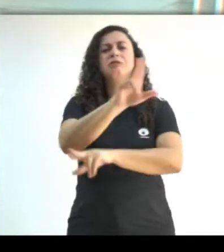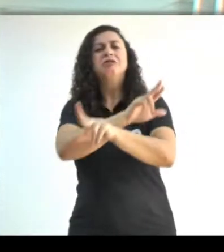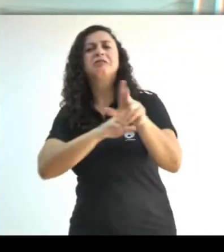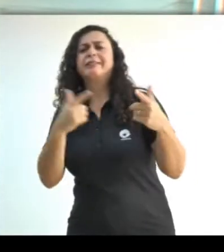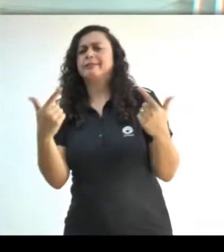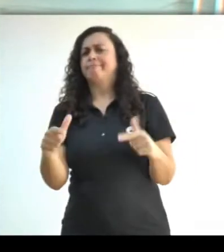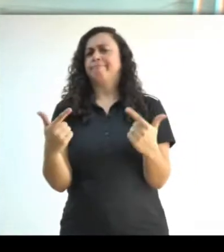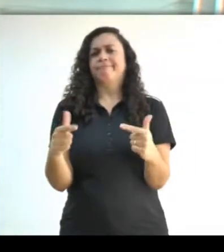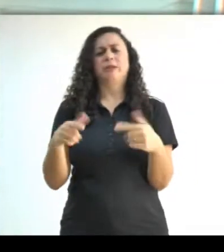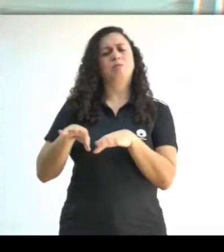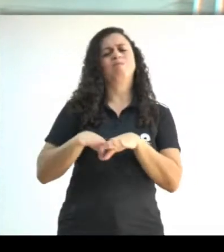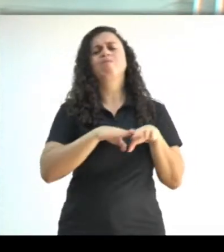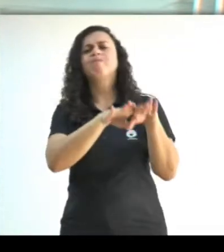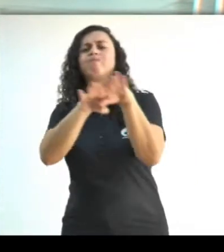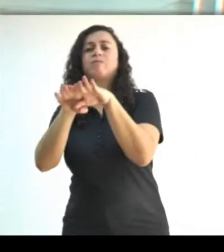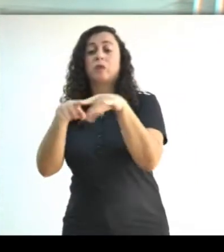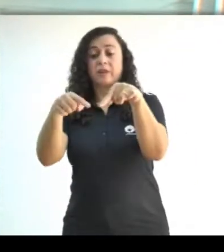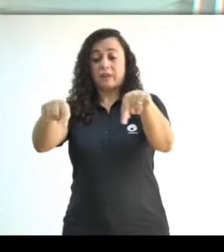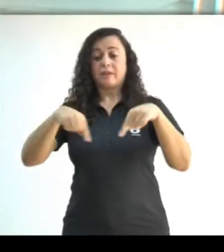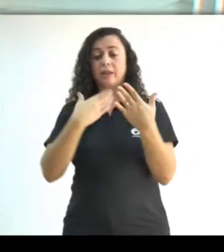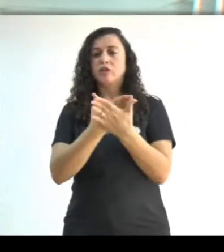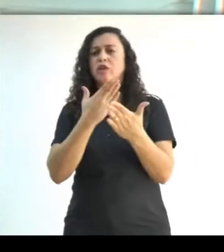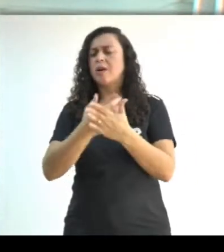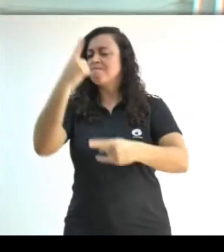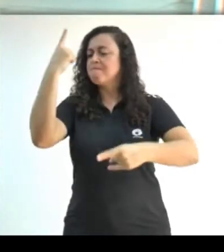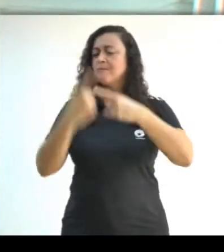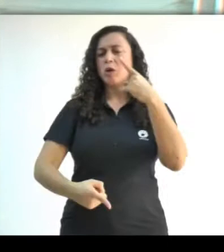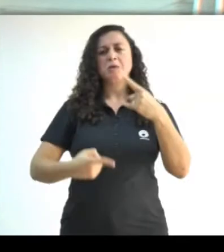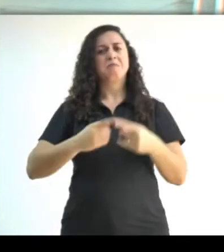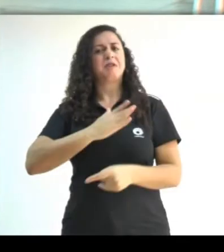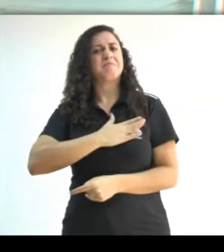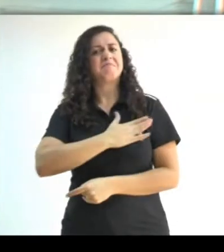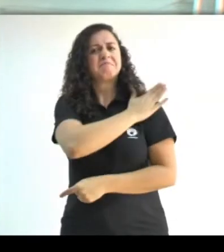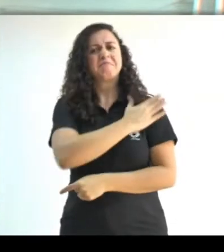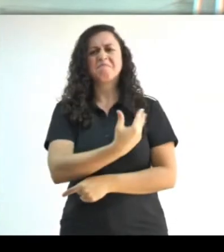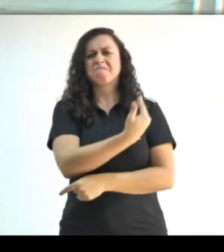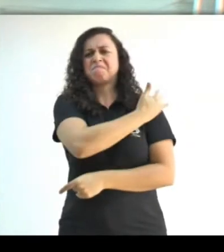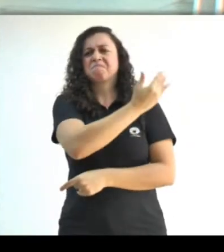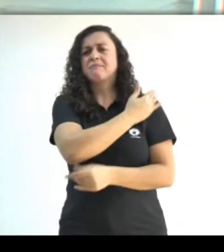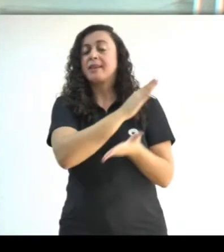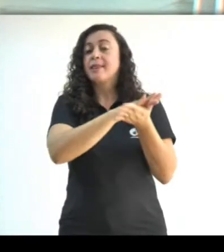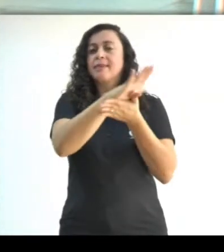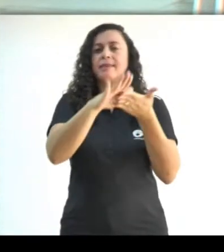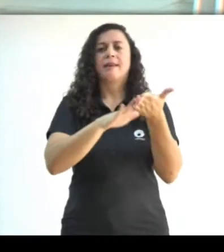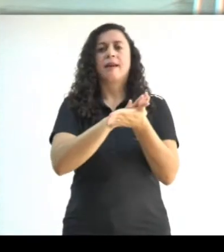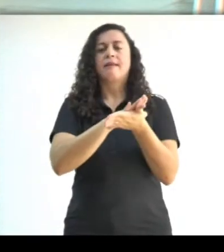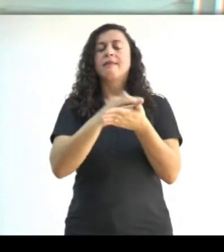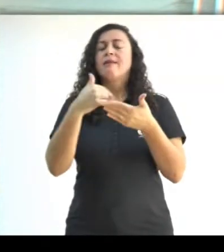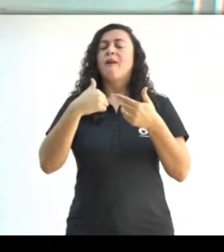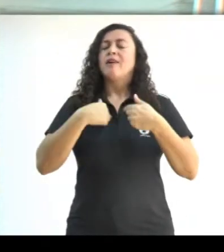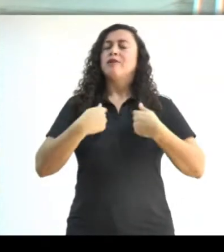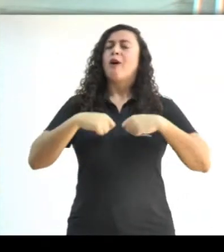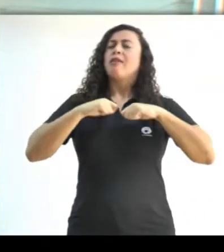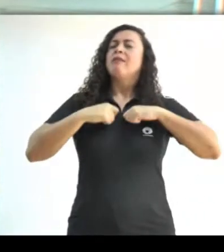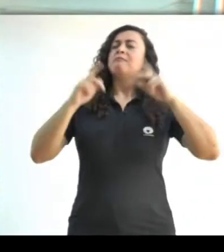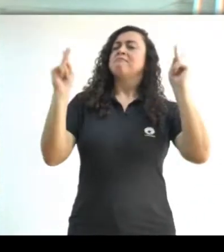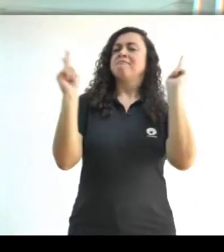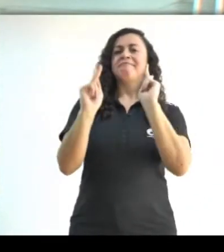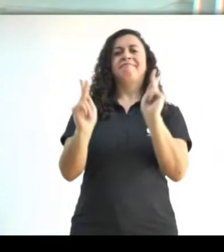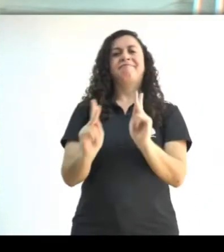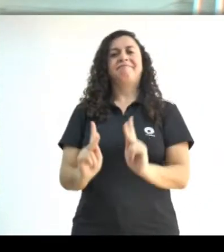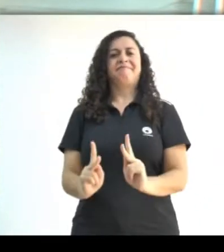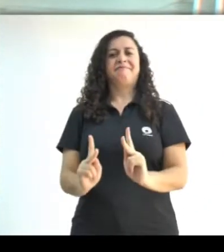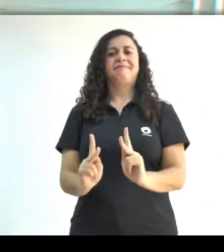nenhuma. Dentro da sala de aula não é permitida diferença nenhuma, nenhum preconceito, então isso traz uma paz assim,